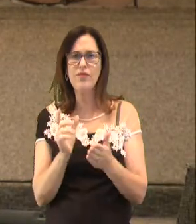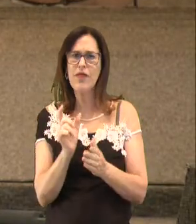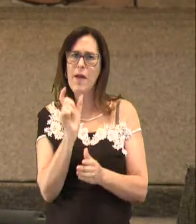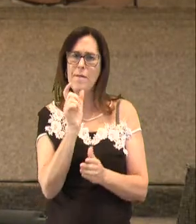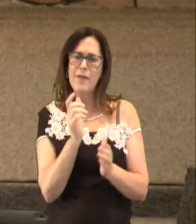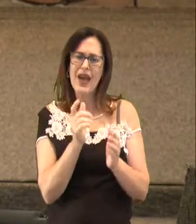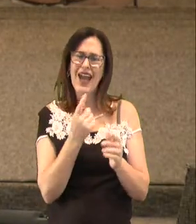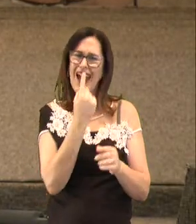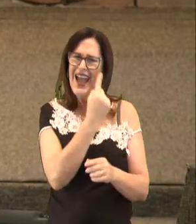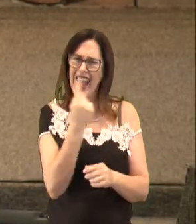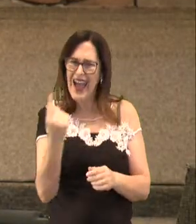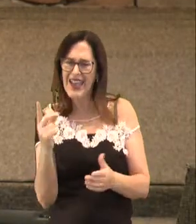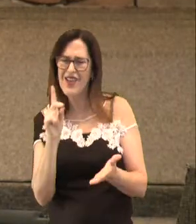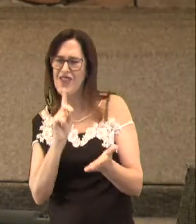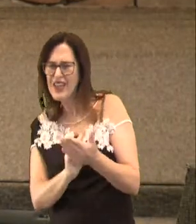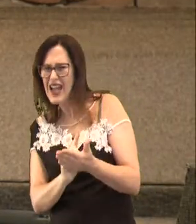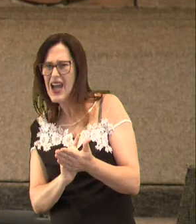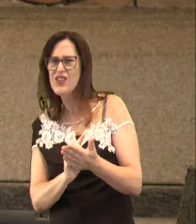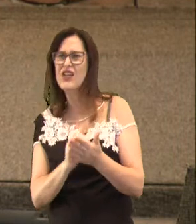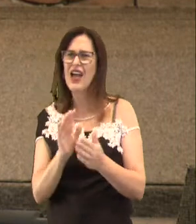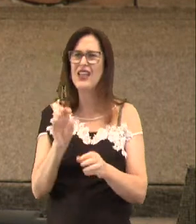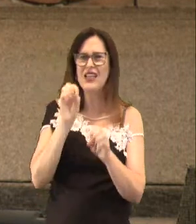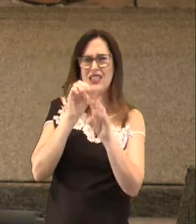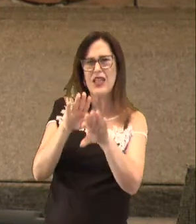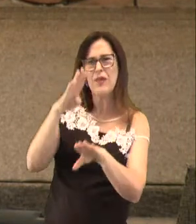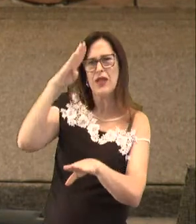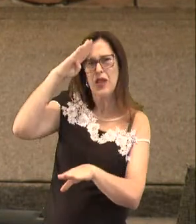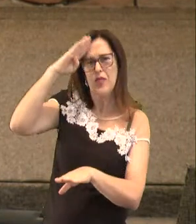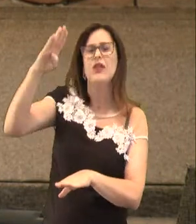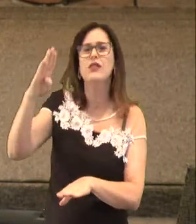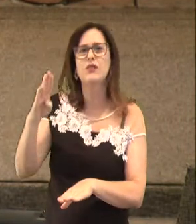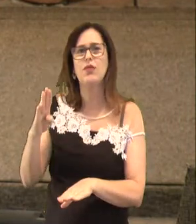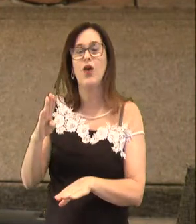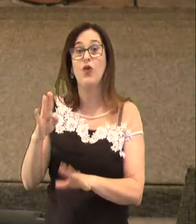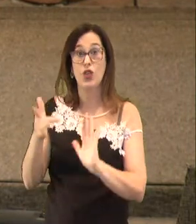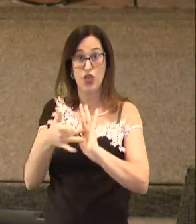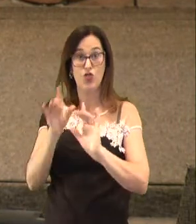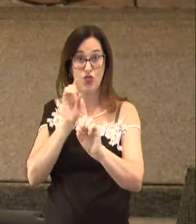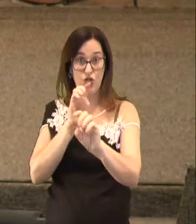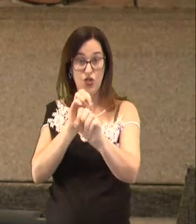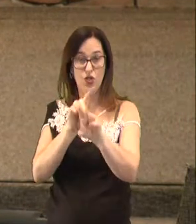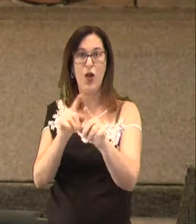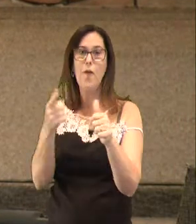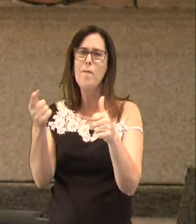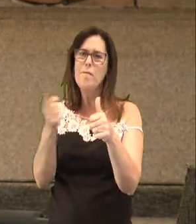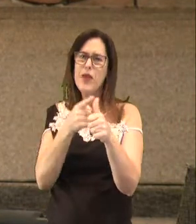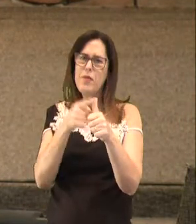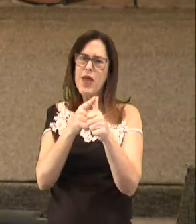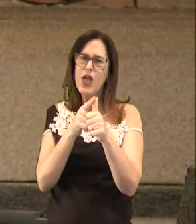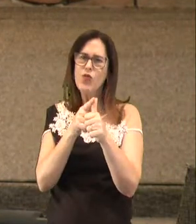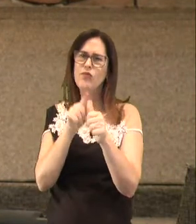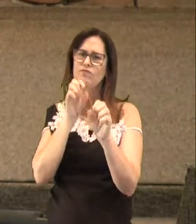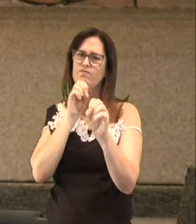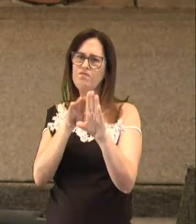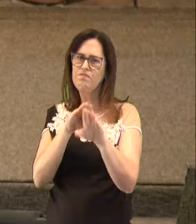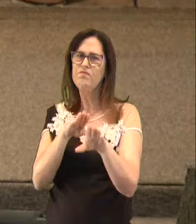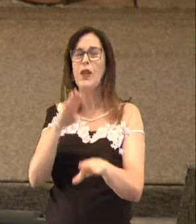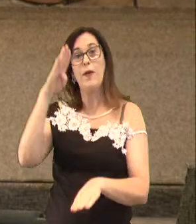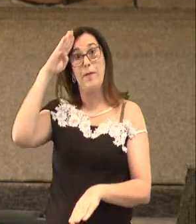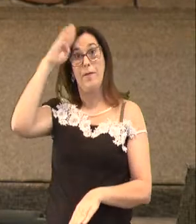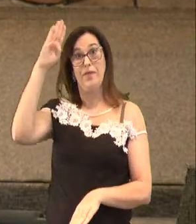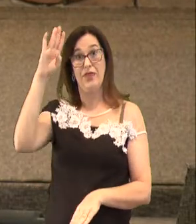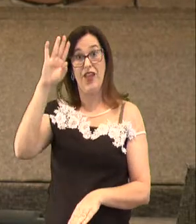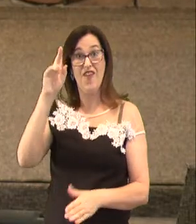dessas verdades, cada um desses princípios que Jesus estava ensinando. O primeiro princípio espiritual, a